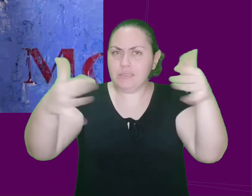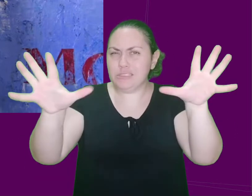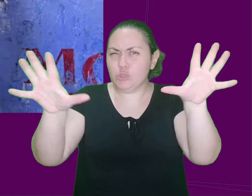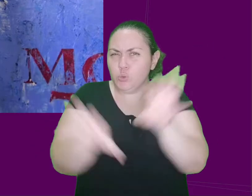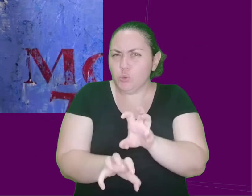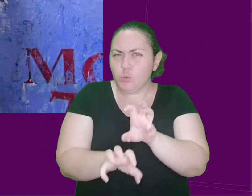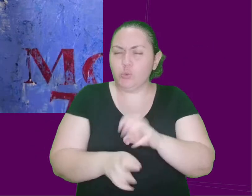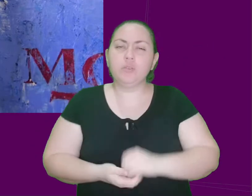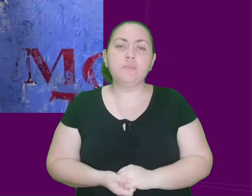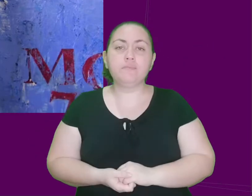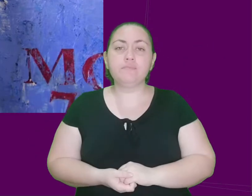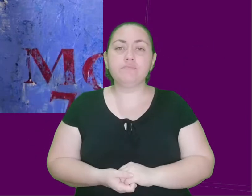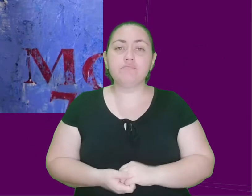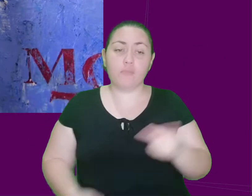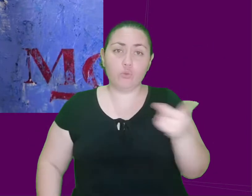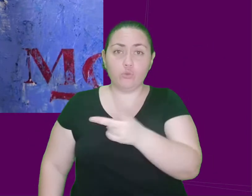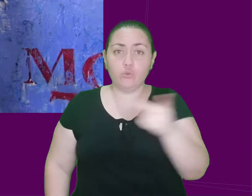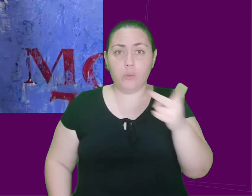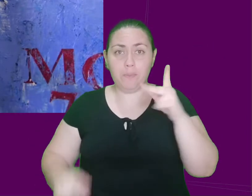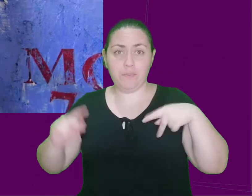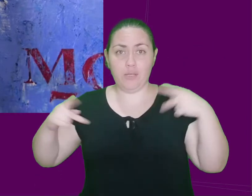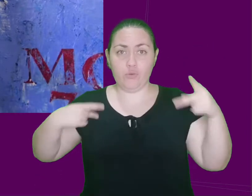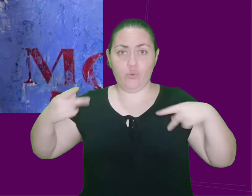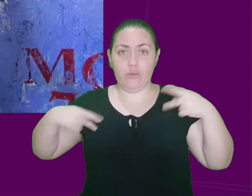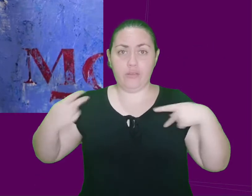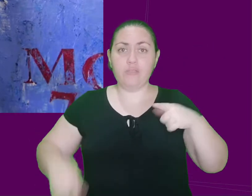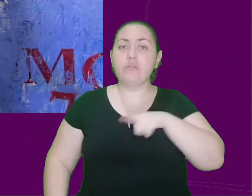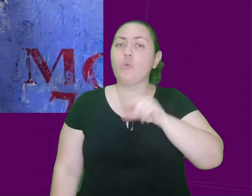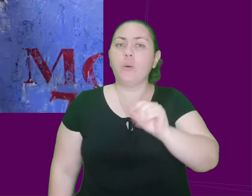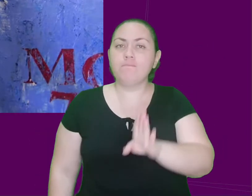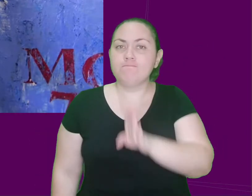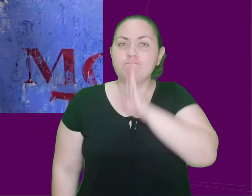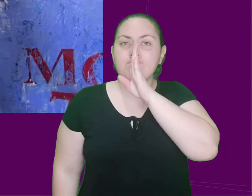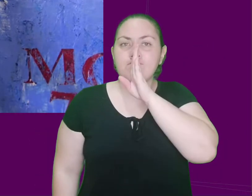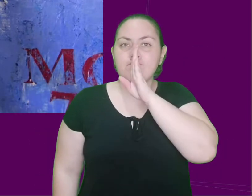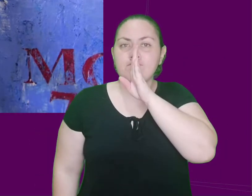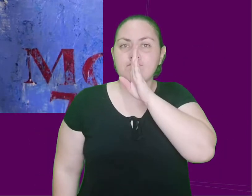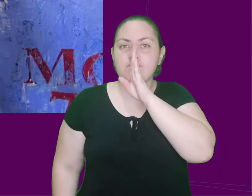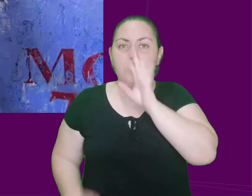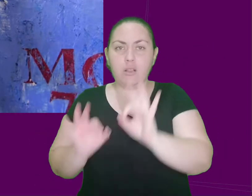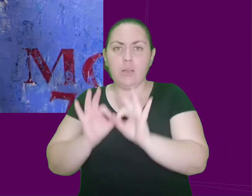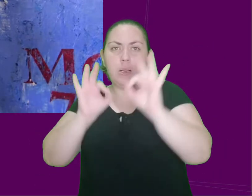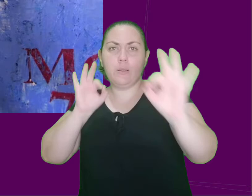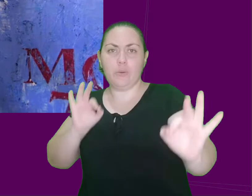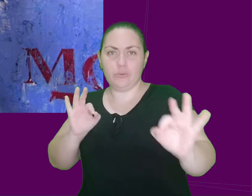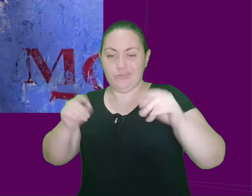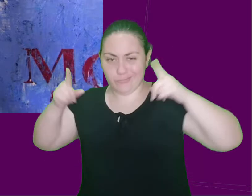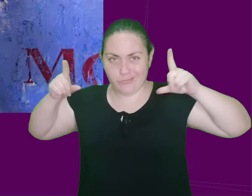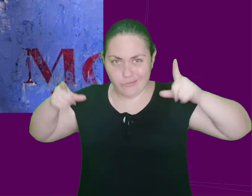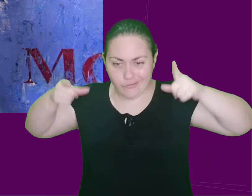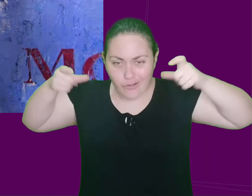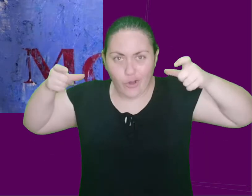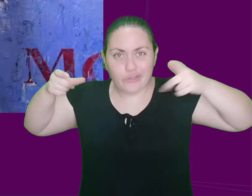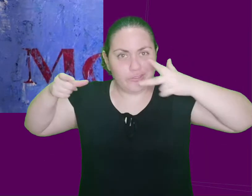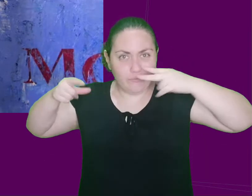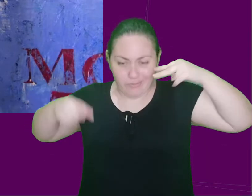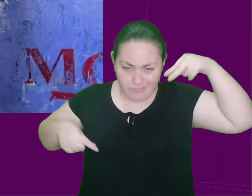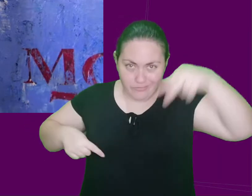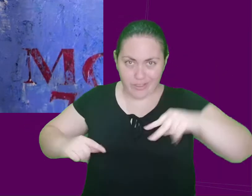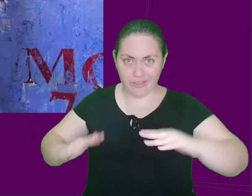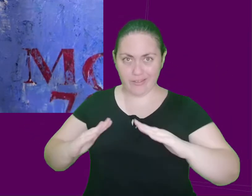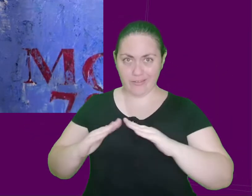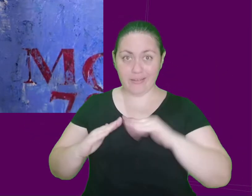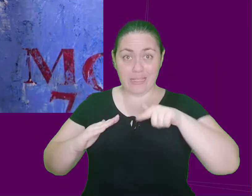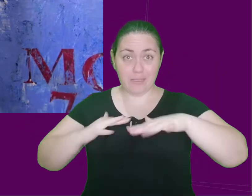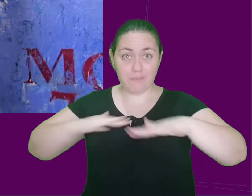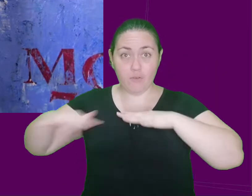parede, escura. As duas figuras, elas estão imóveis no retrato, distante, feito por esse narrador.